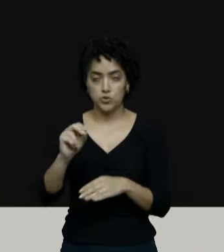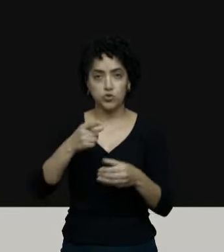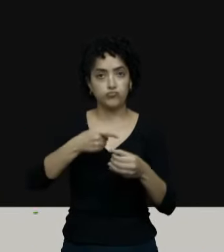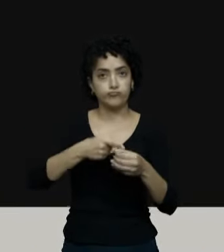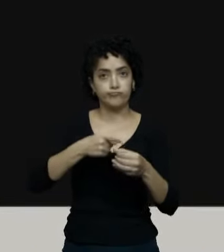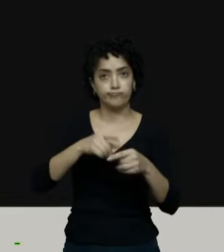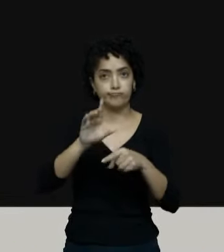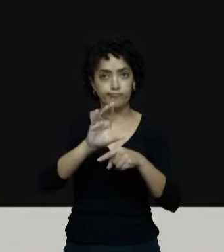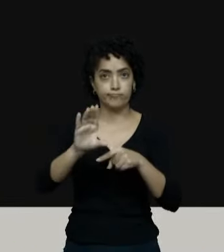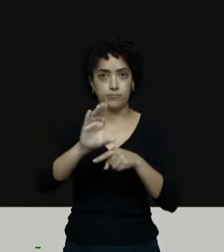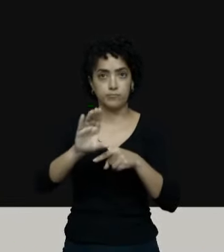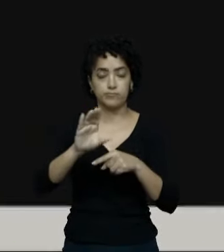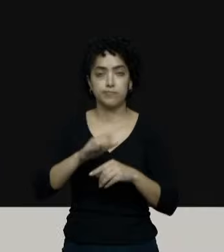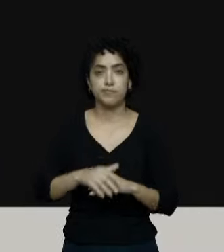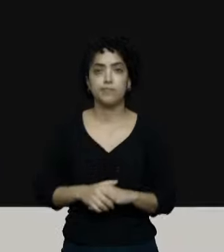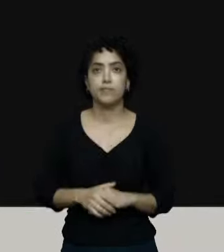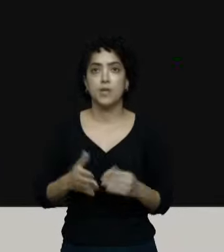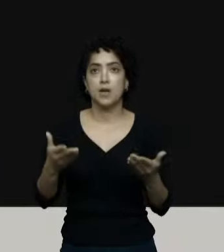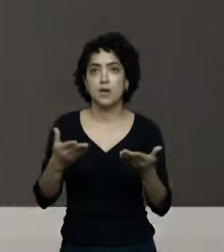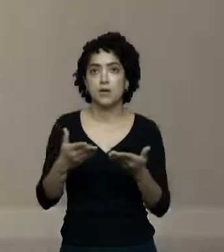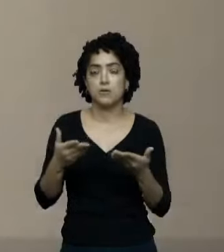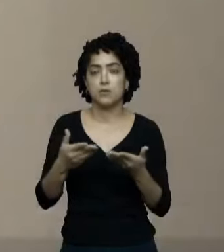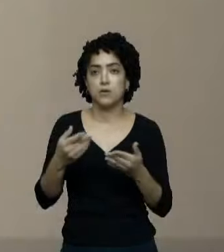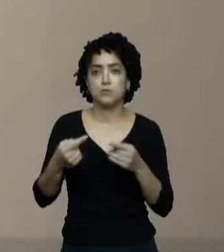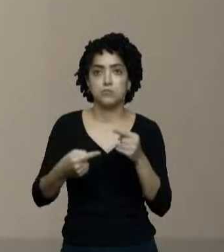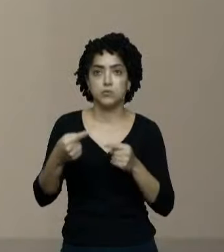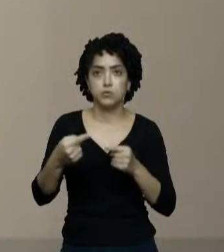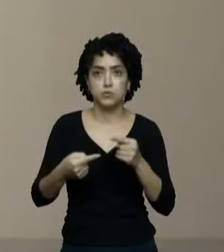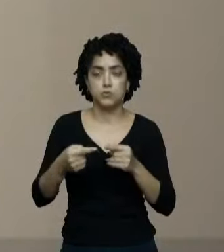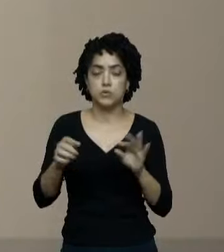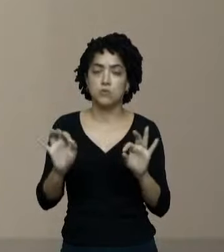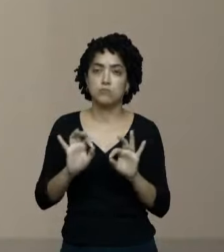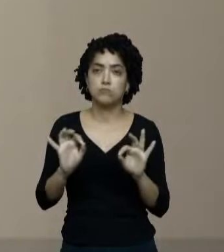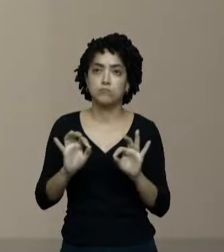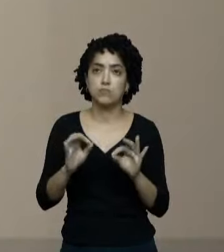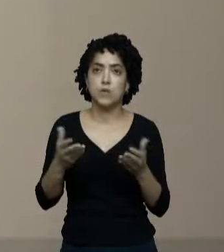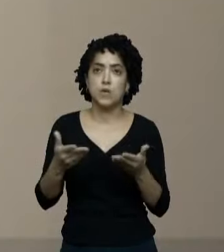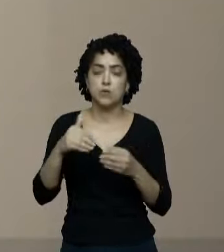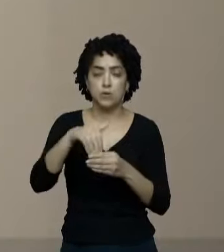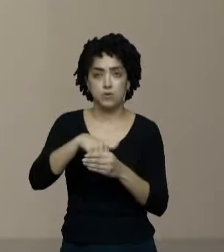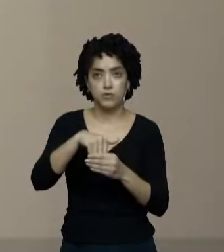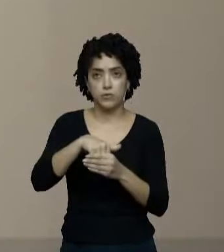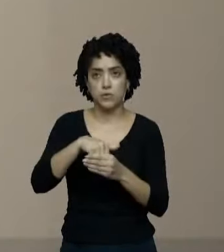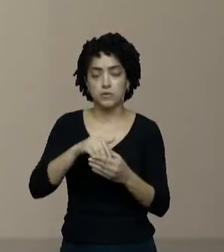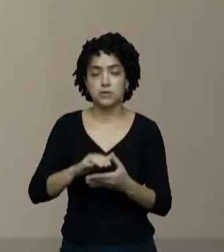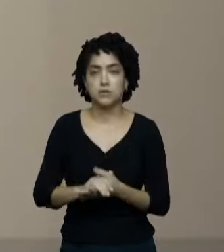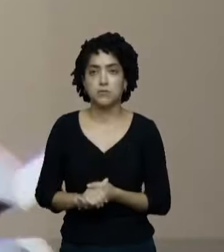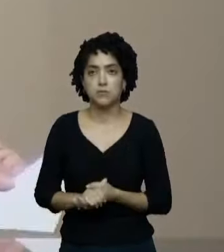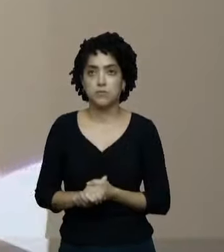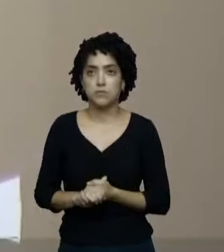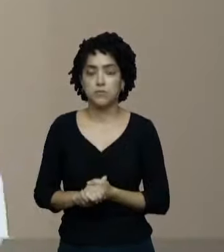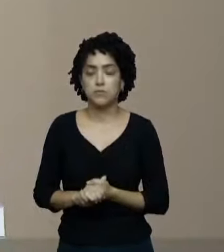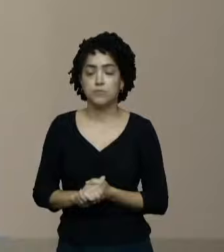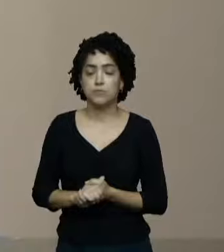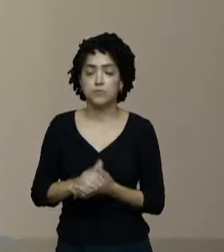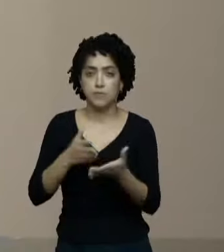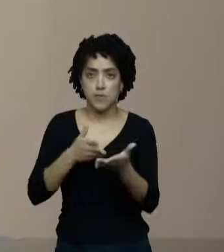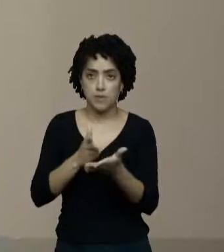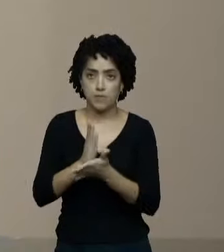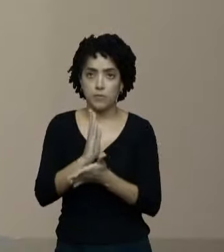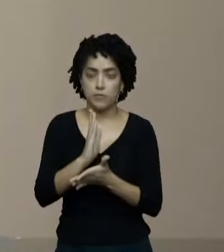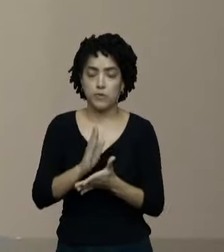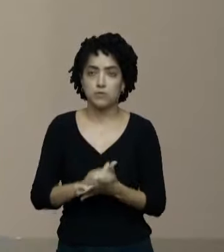Regis. Em discussão, não havendo quem queira discutir, em voto. Votação